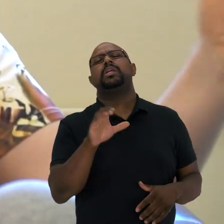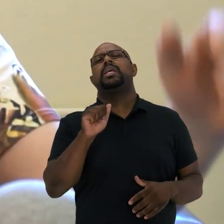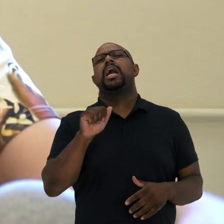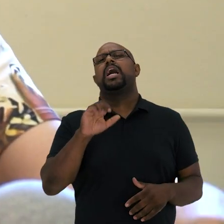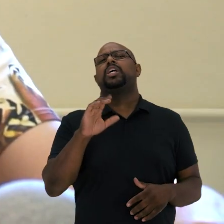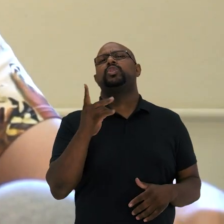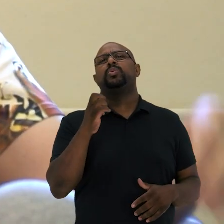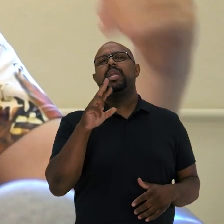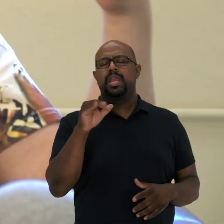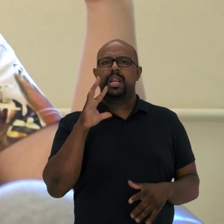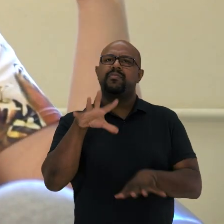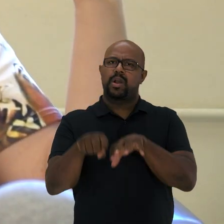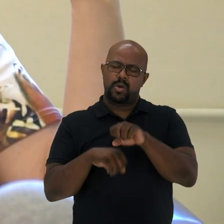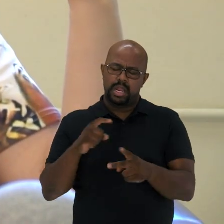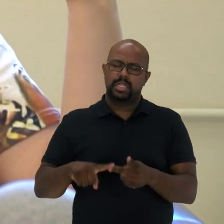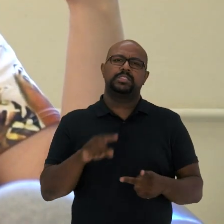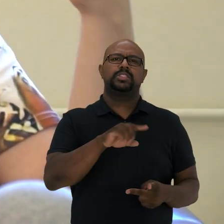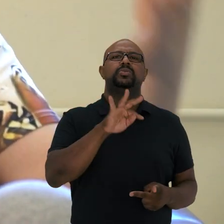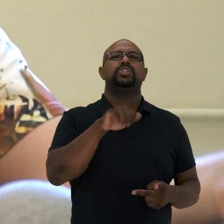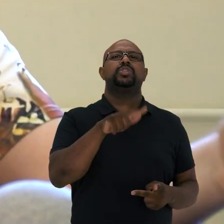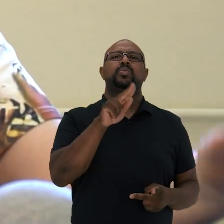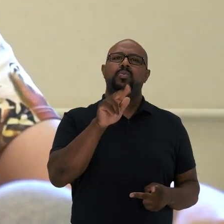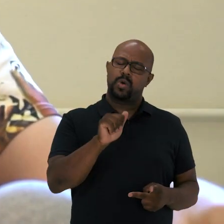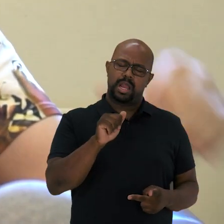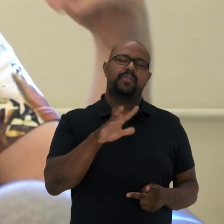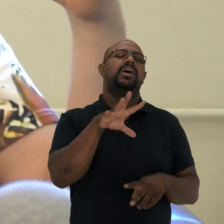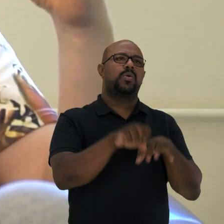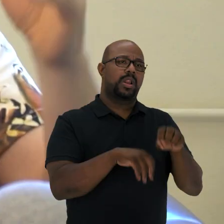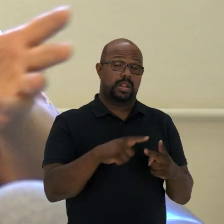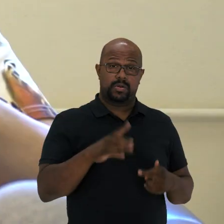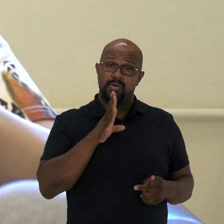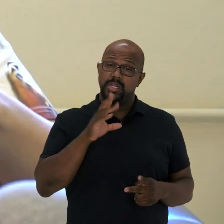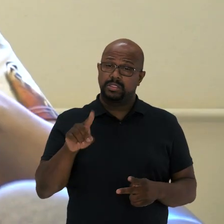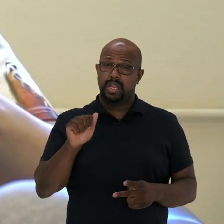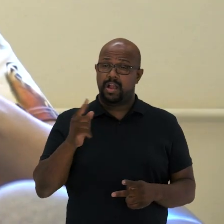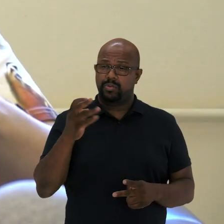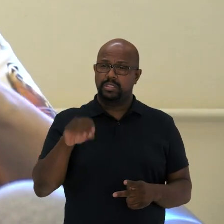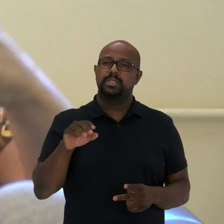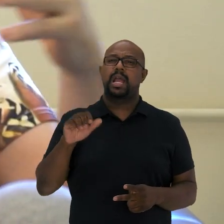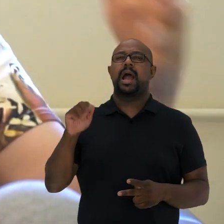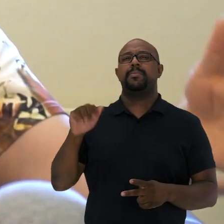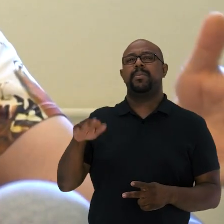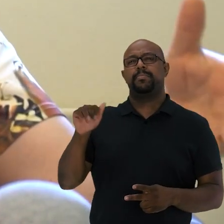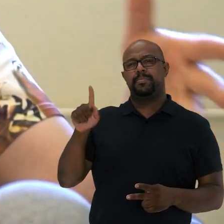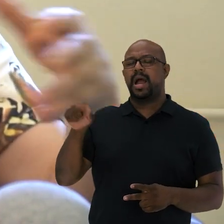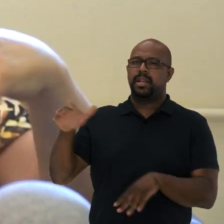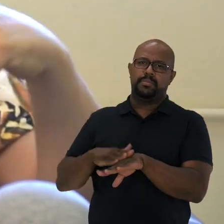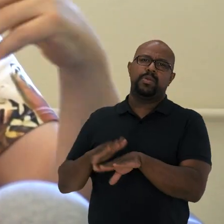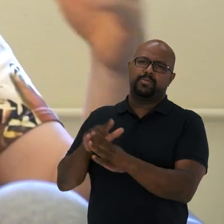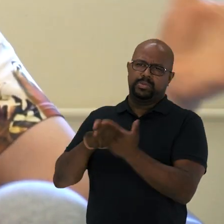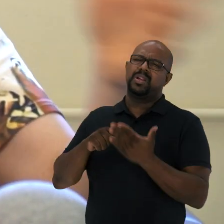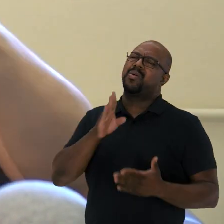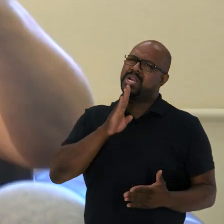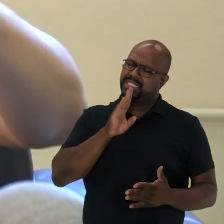campo em Cachoeira fazer coletas, a gente ia no Xiniquá fazer coletas. Quando eu conheci o afloramento em Yamandá, foi ele que me